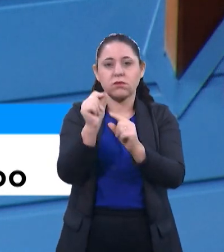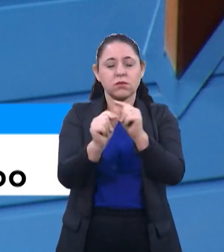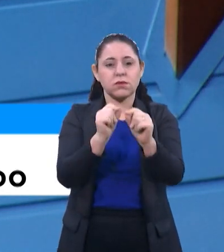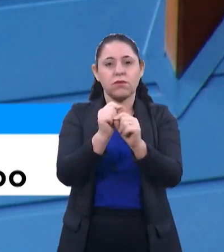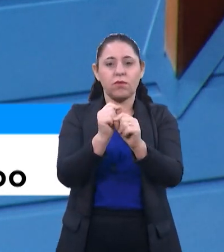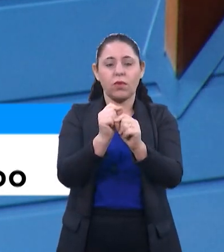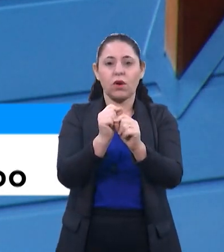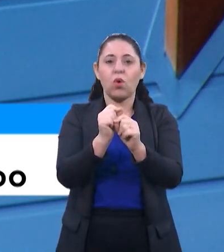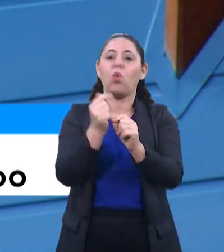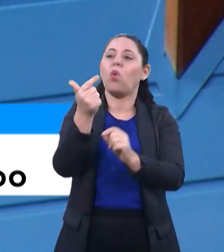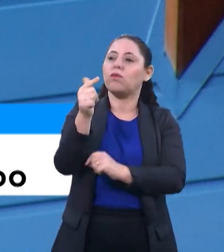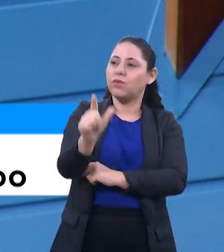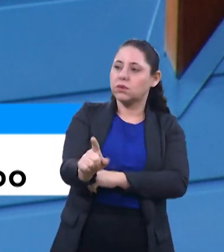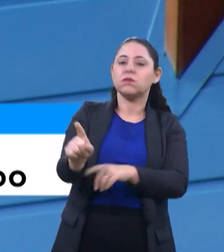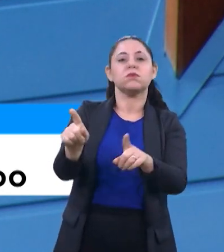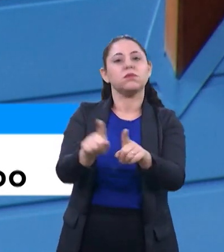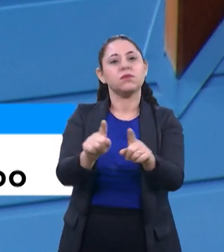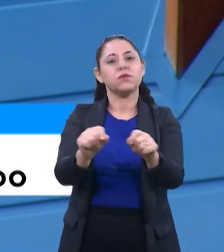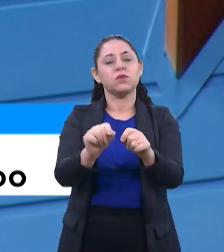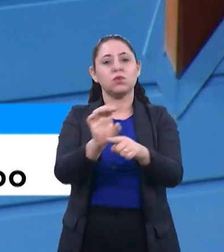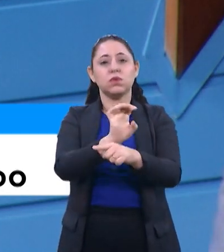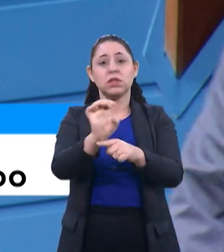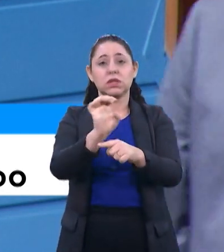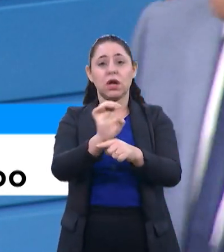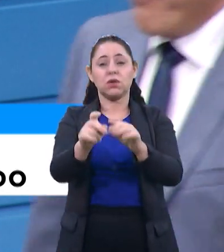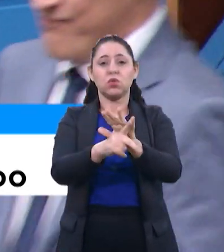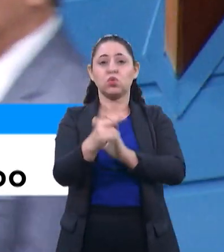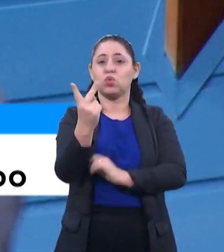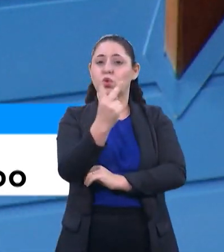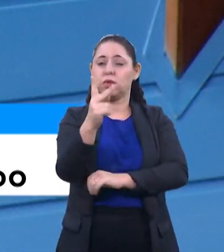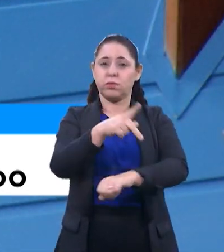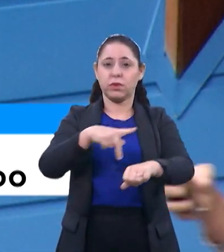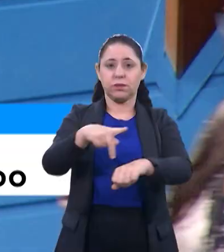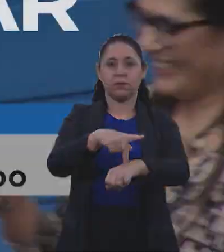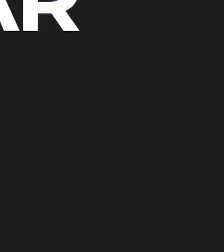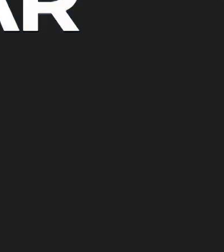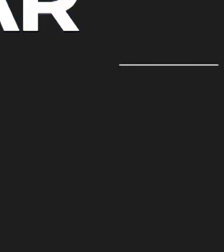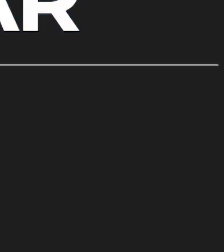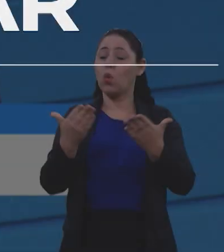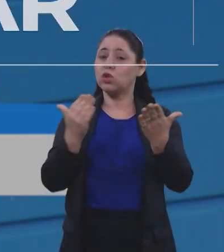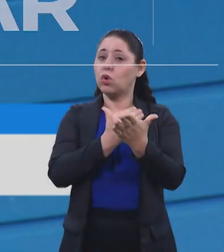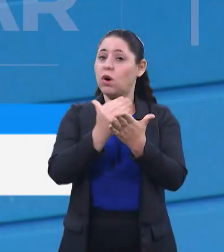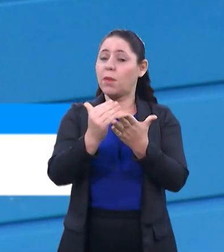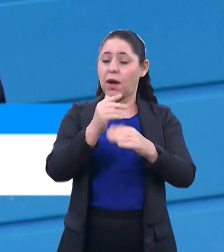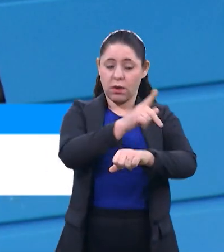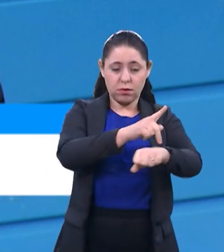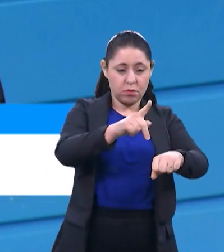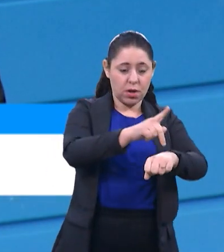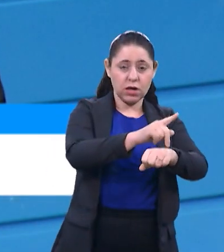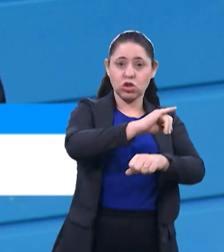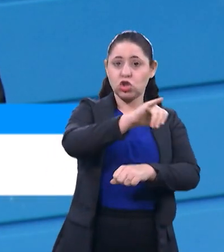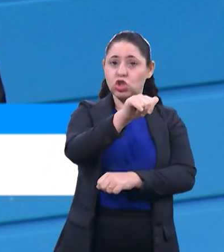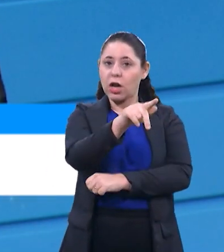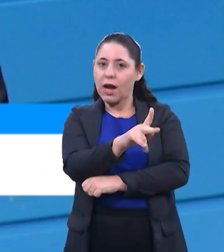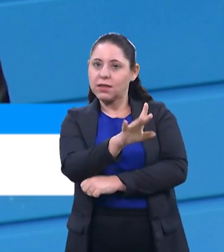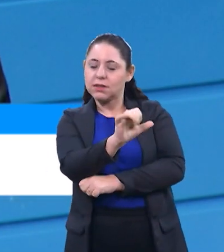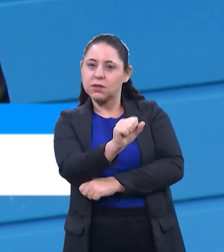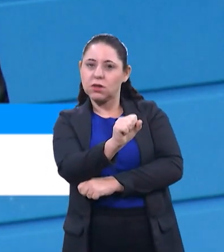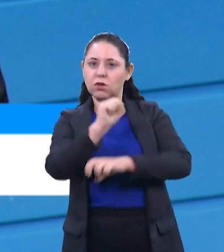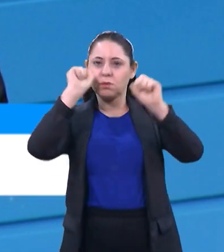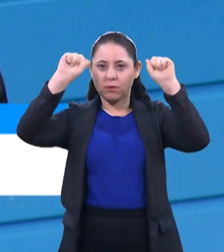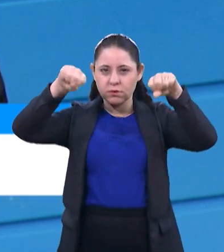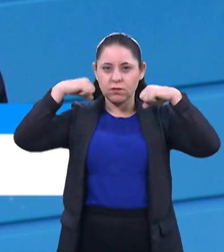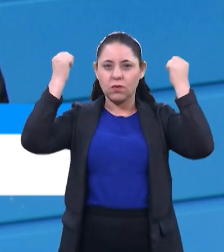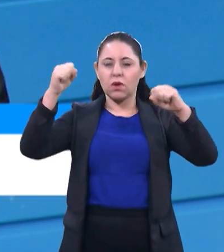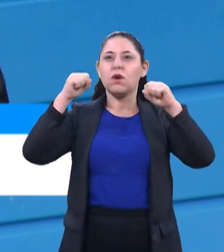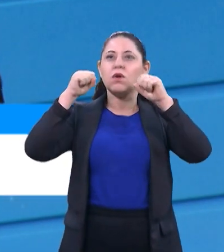estudo para novamente se estadualizar os dois parques. Hoje funciona no Parque Jacques da Luz uma